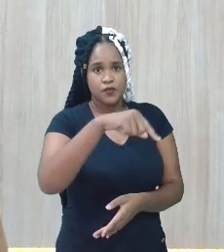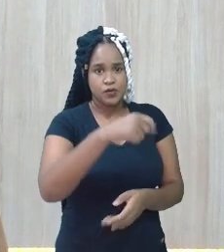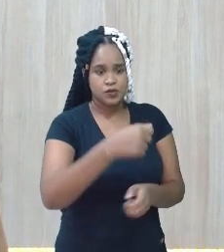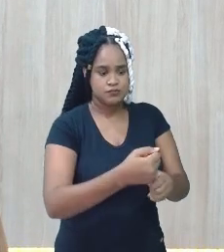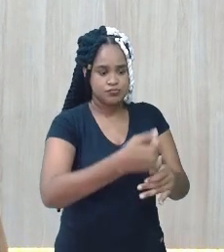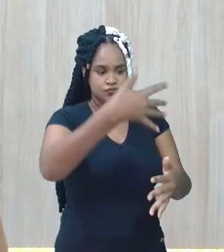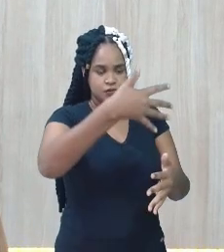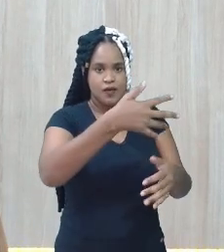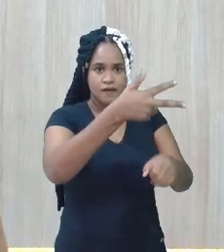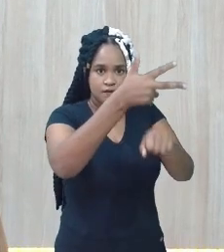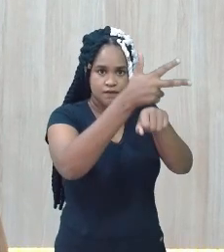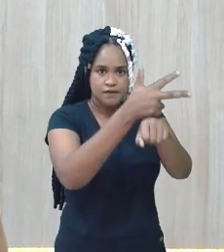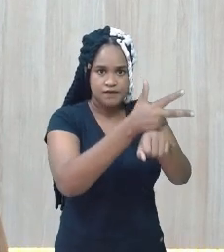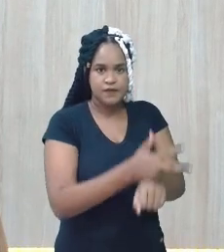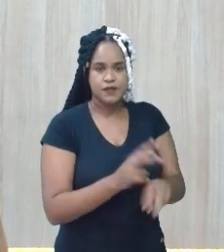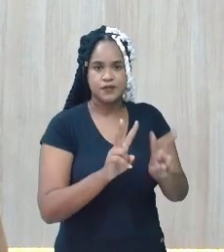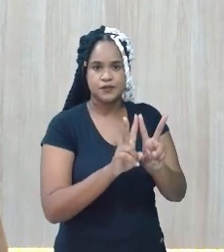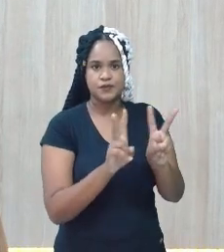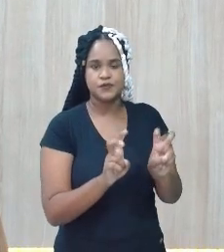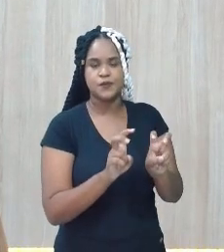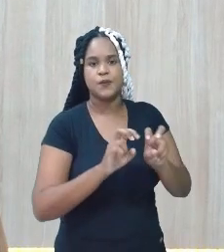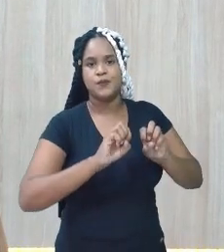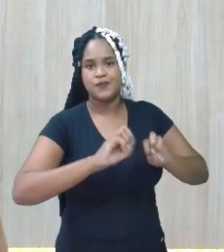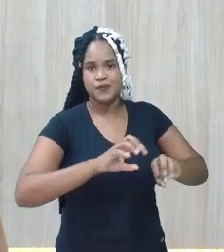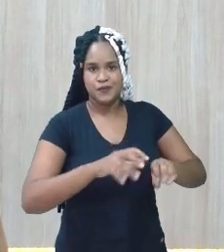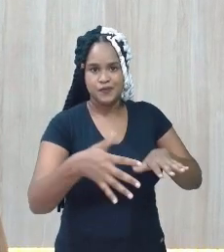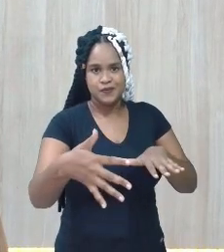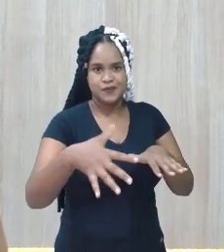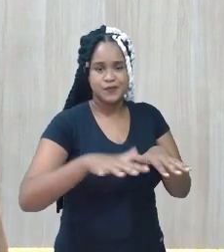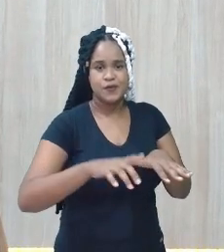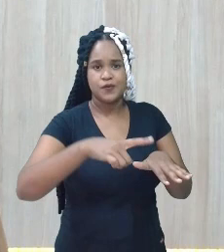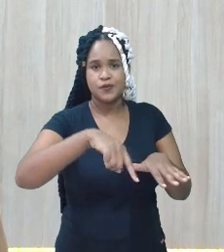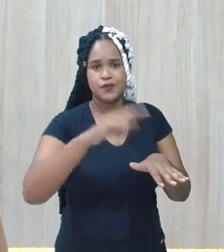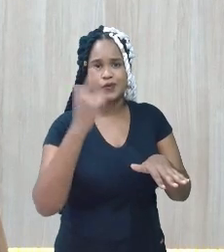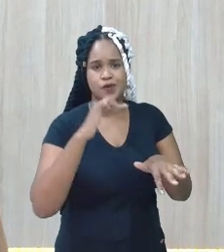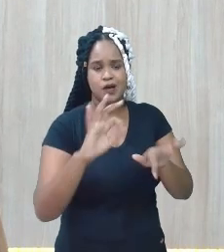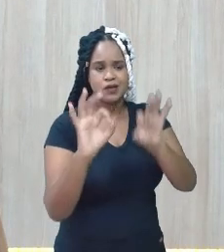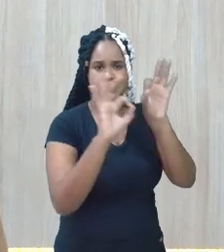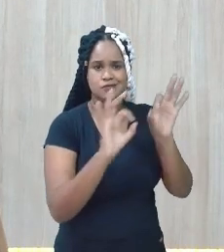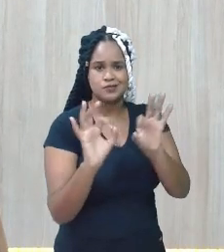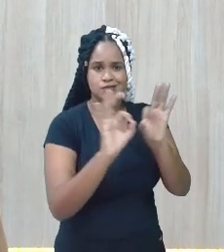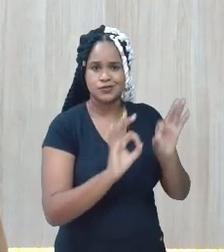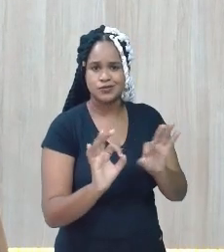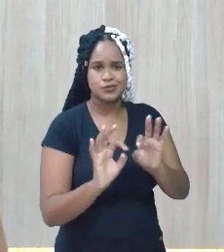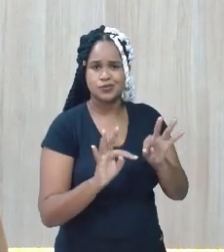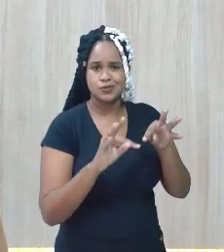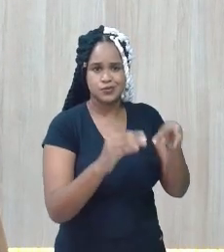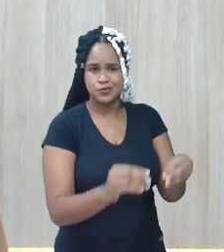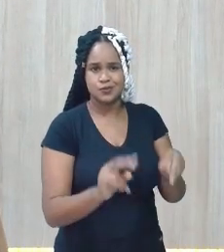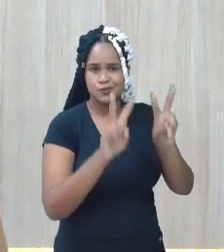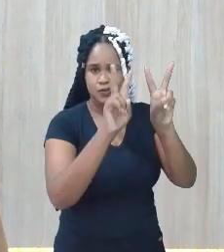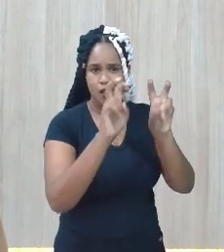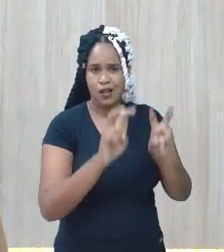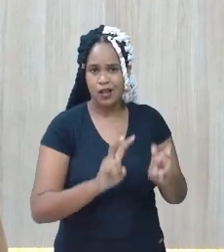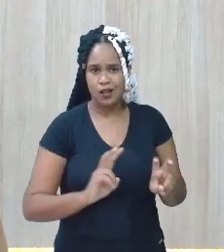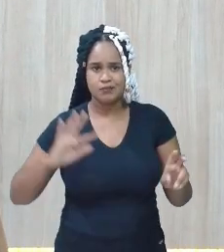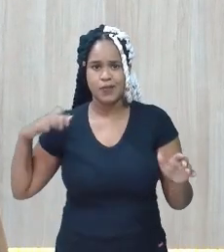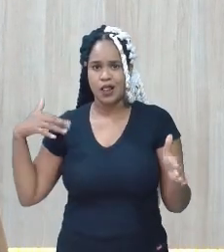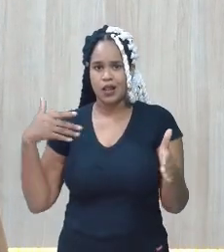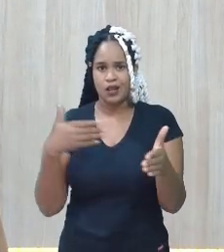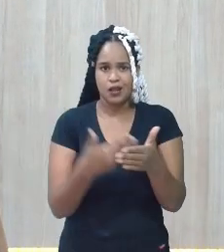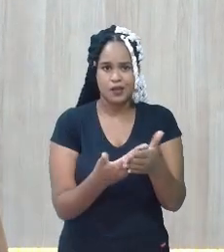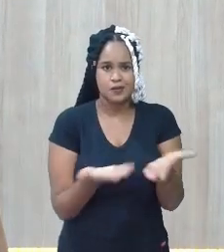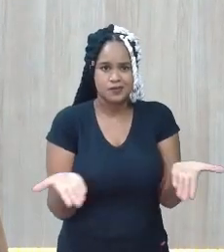playlist com educação inclusiva e você vai poder acompanhar todas as nossas temáticas que a gente tem visto até